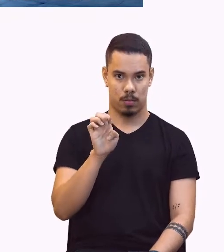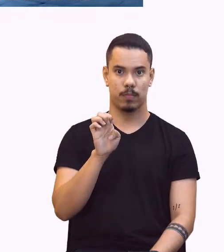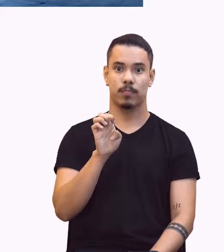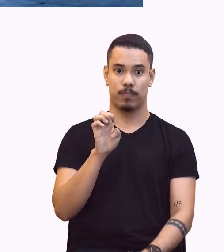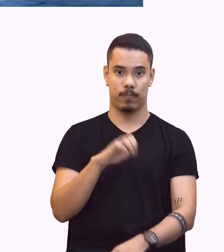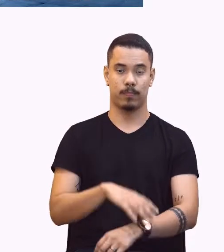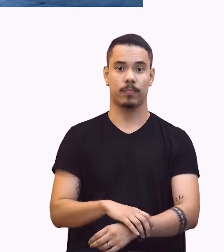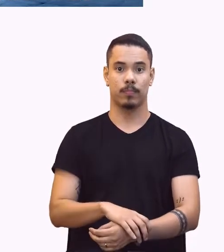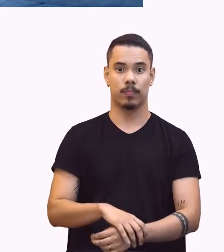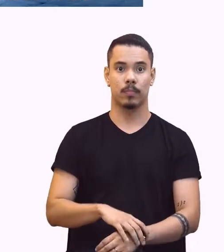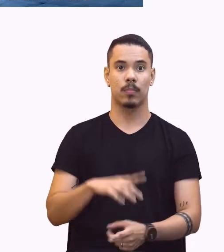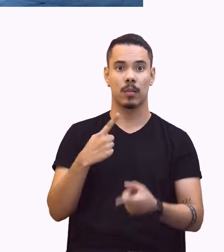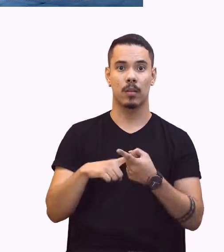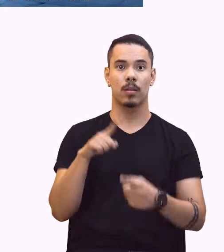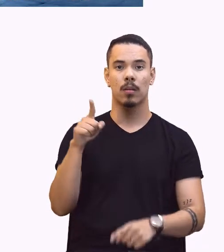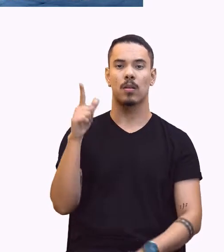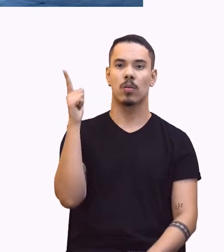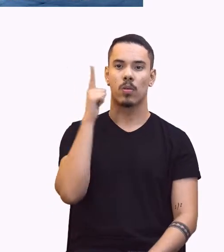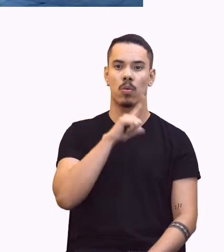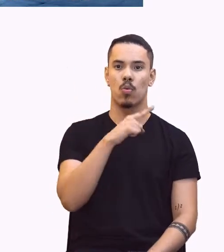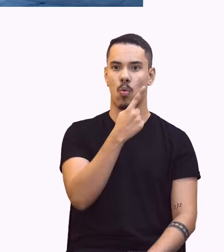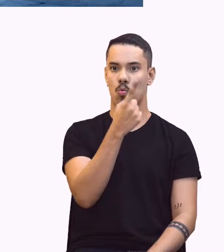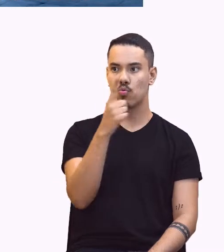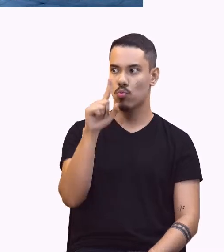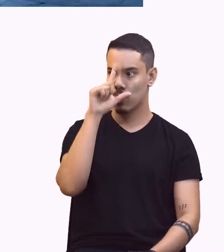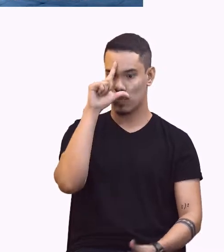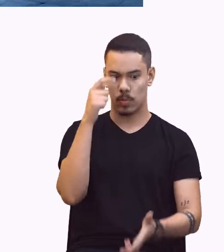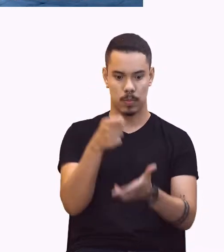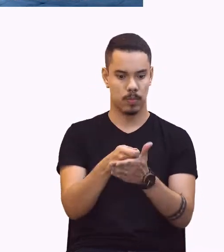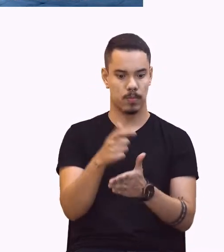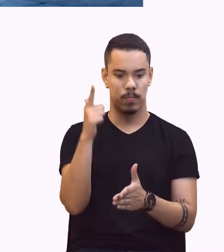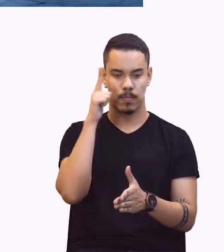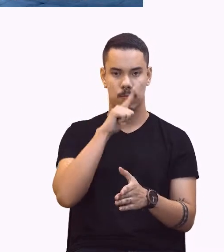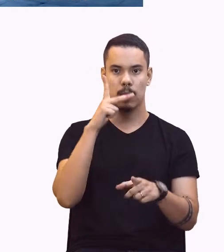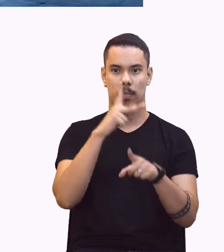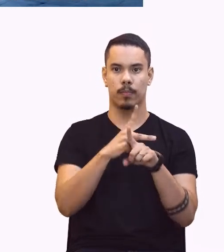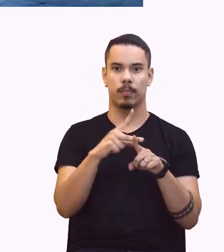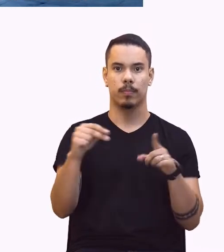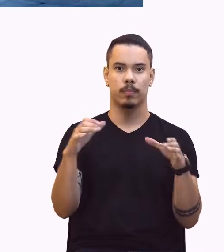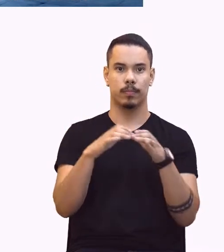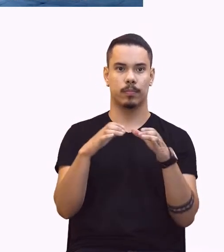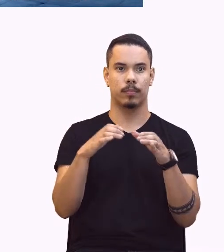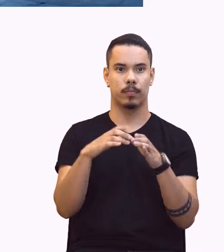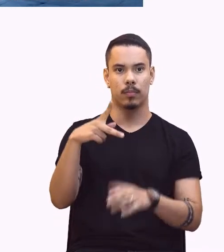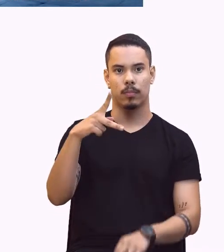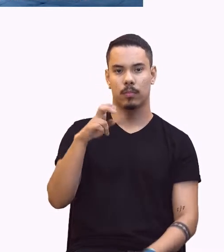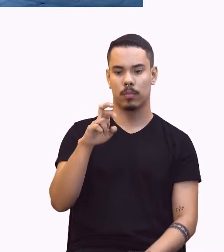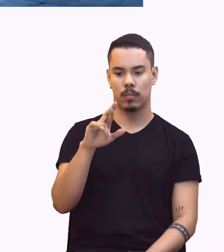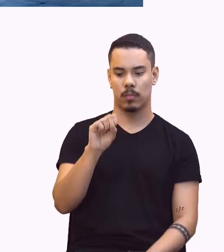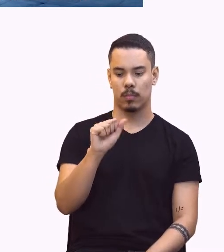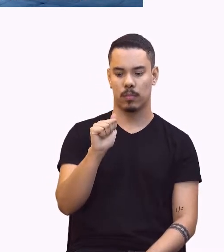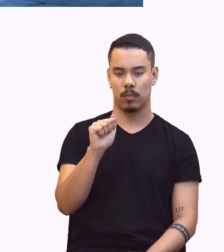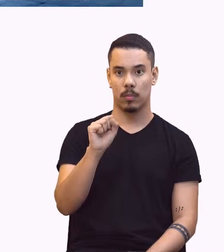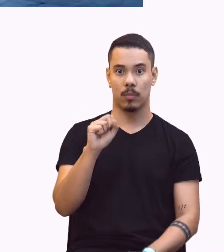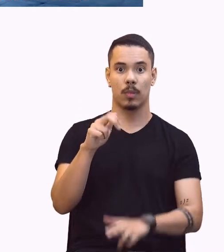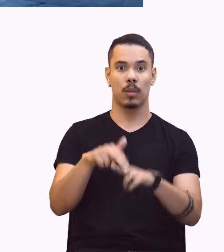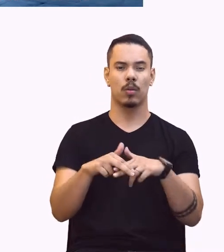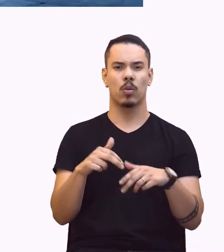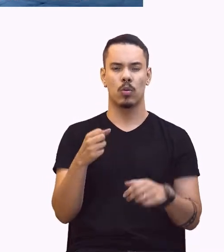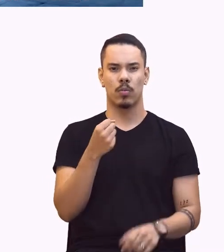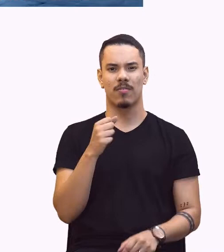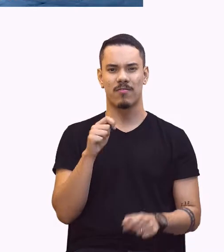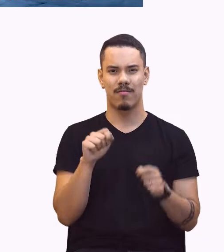Ele alcançou a última e decisiva vitória sobre os persas. E através de suas inúmeras